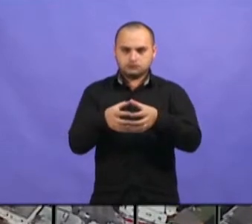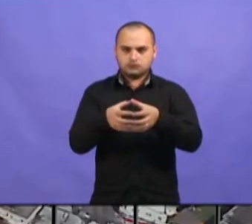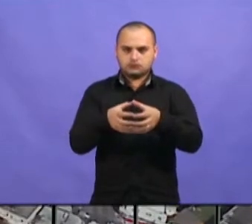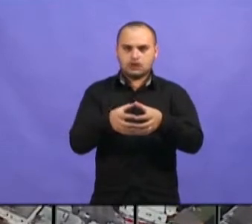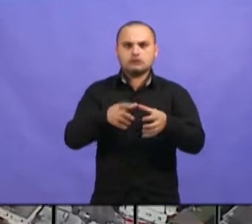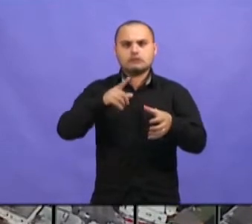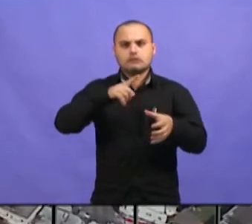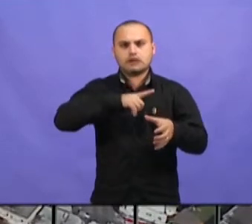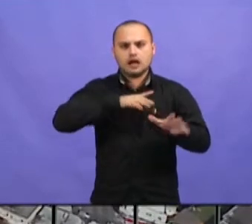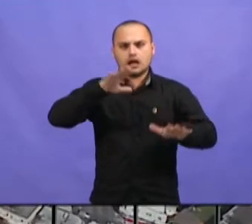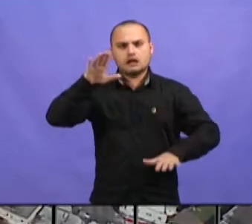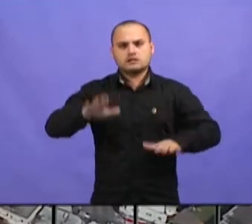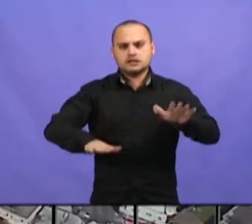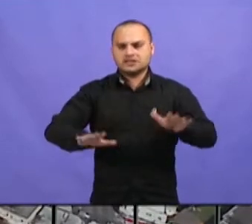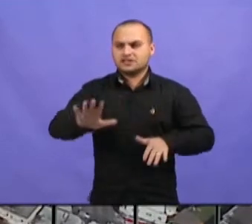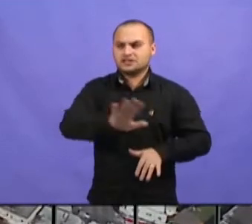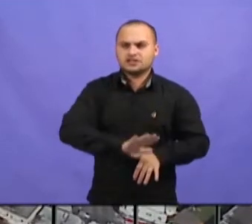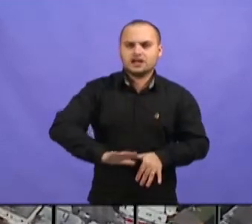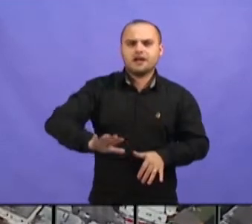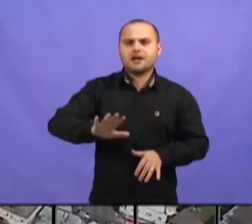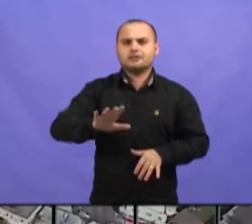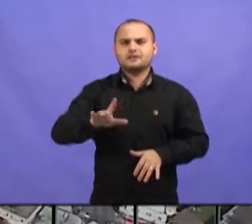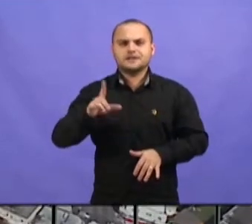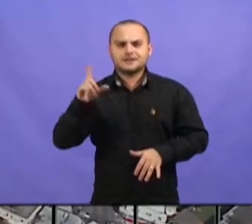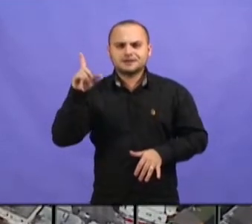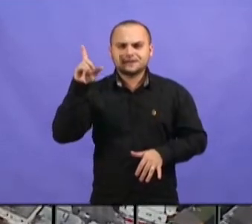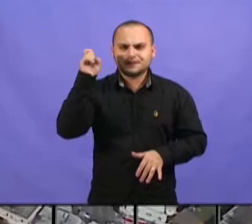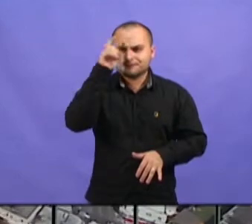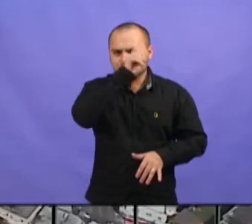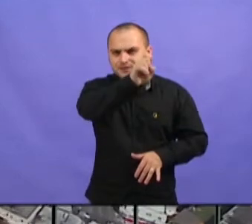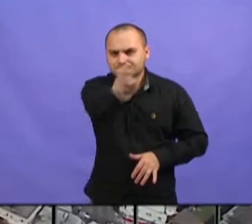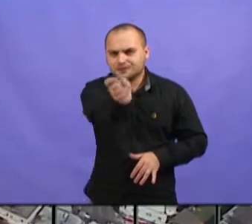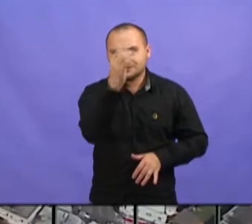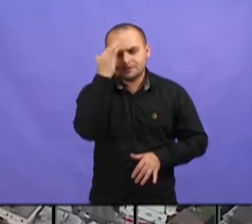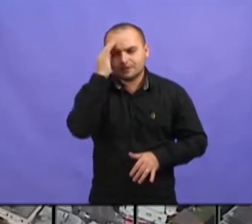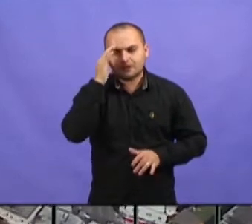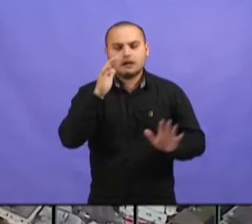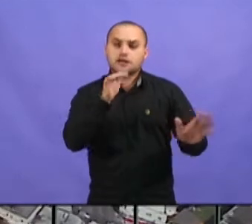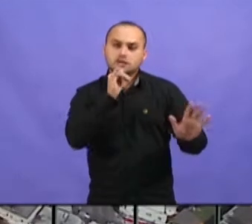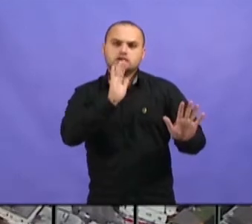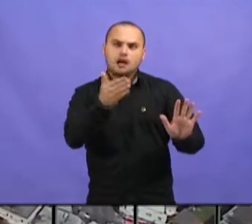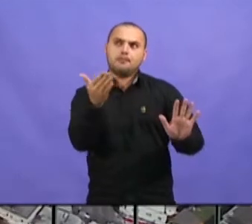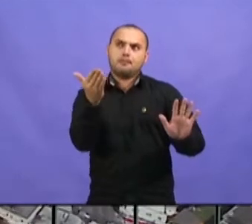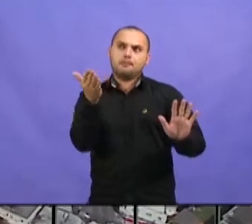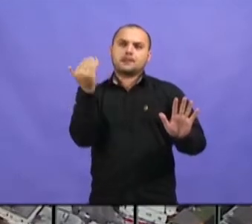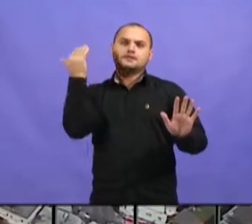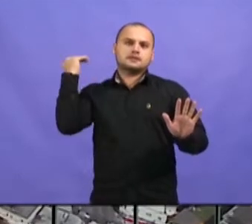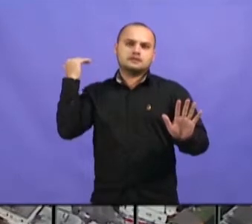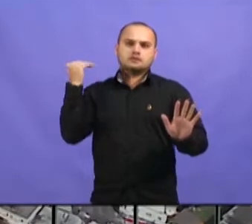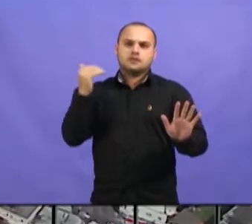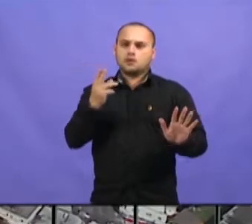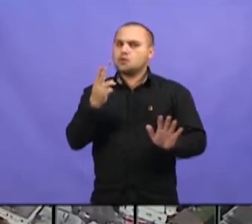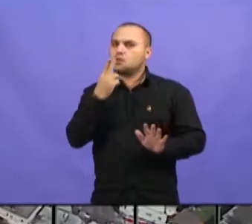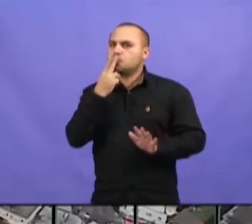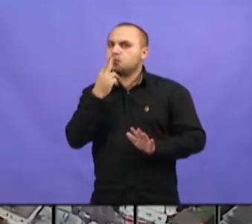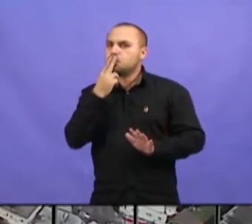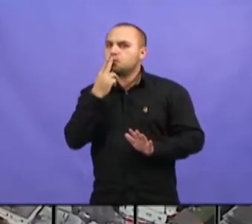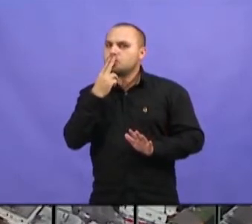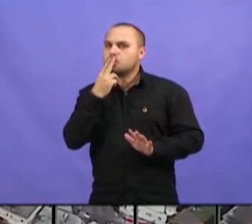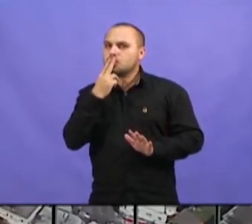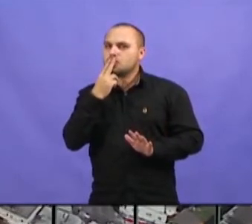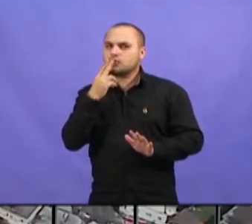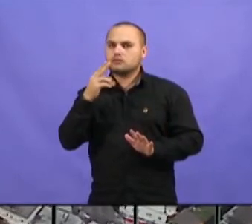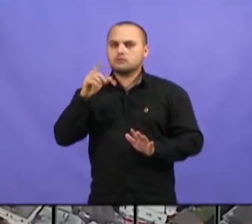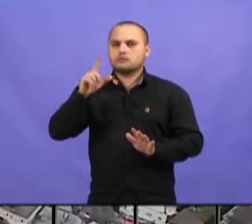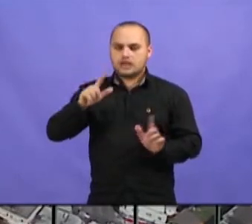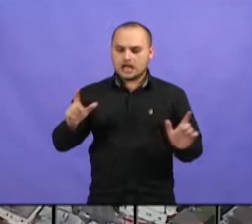muita dificuldade de associar assim, como já se associou tabagismo a câncer de pulmão. Para a próstata, a gente